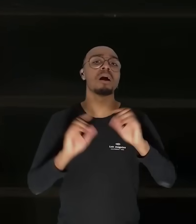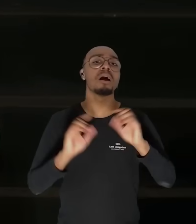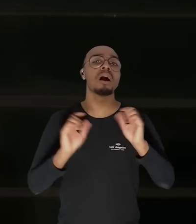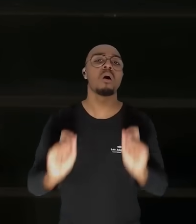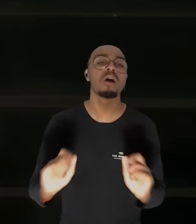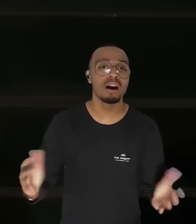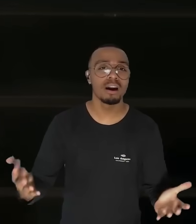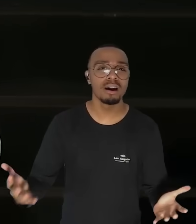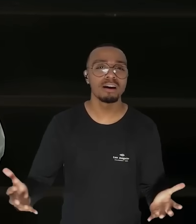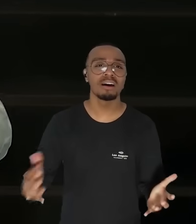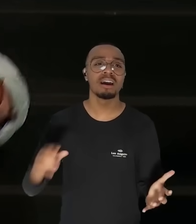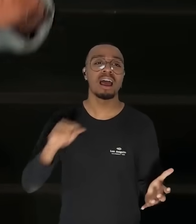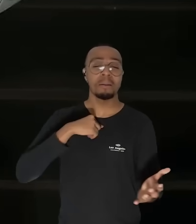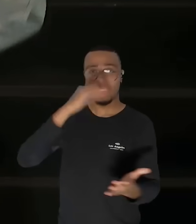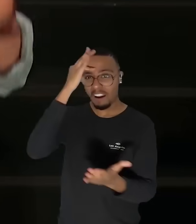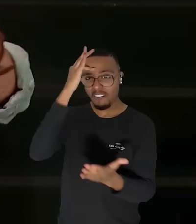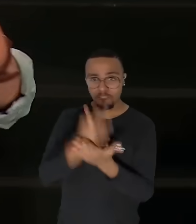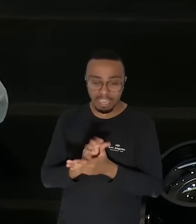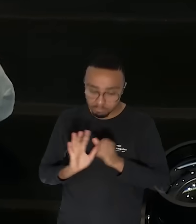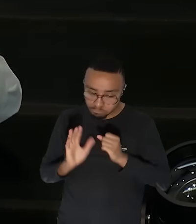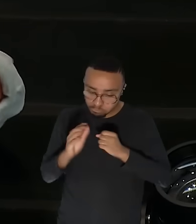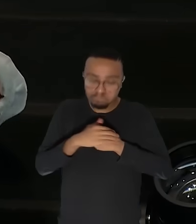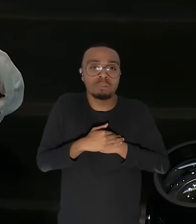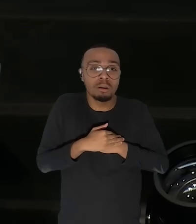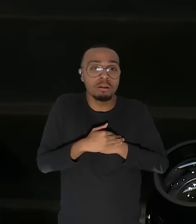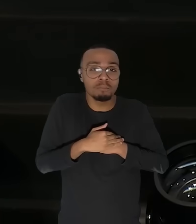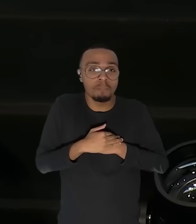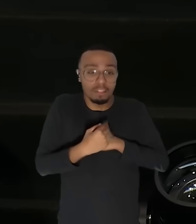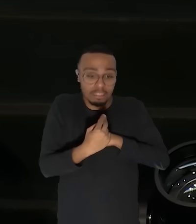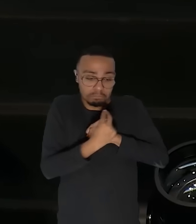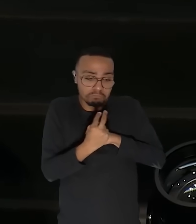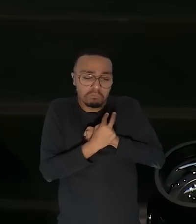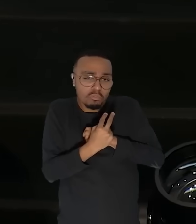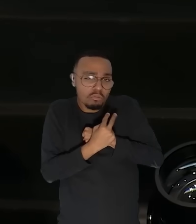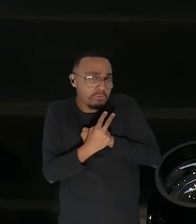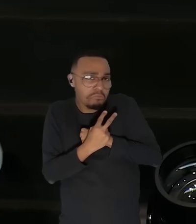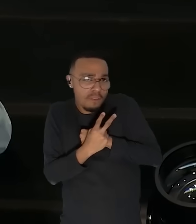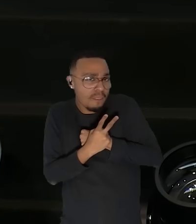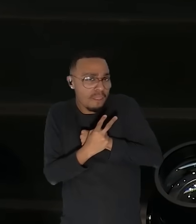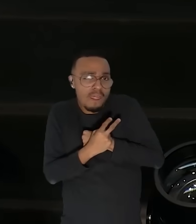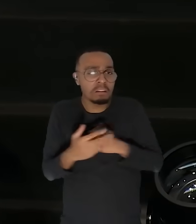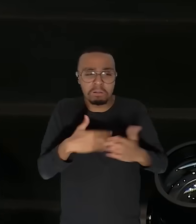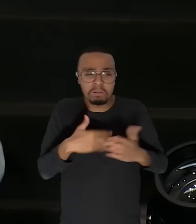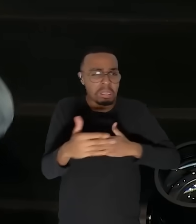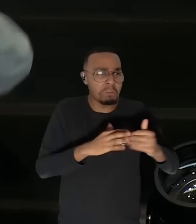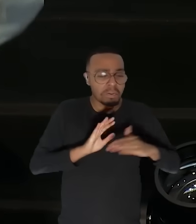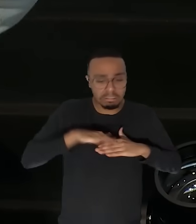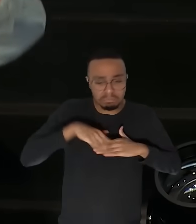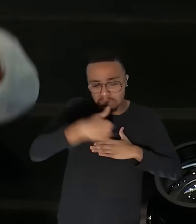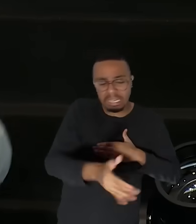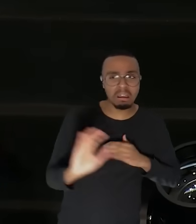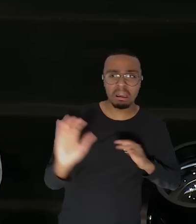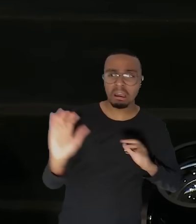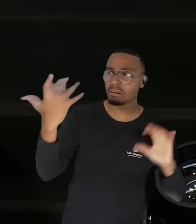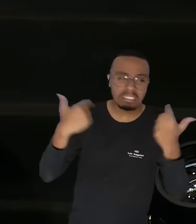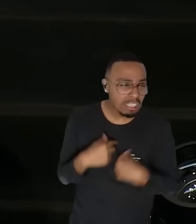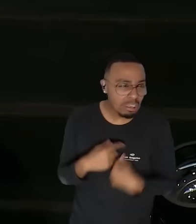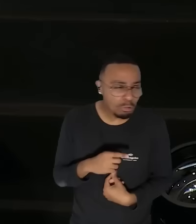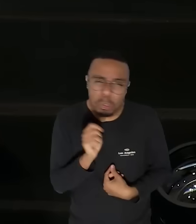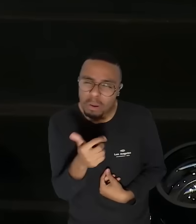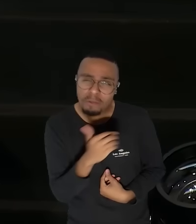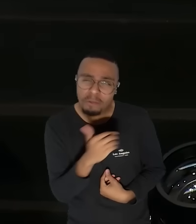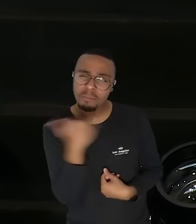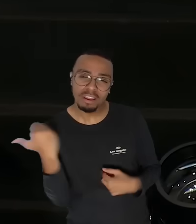minha fé não pode ser tocada. A minha fé não pode ser tocada. A minha fé não pode. Está doendo, está sangrando. Eu estou desfalecendo, mas a minha